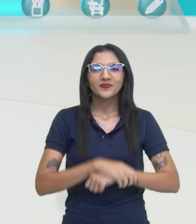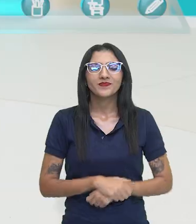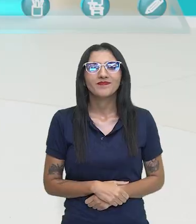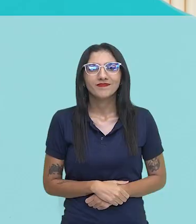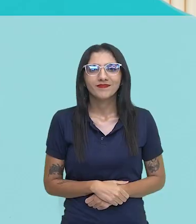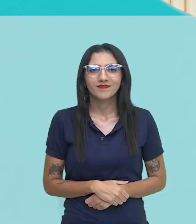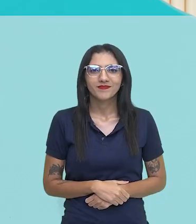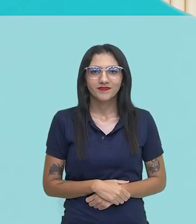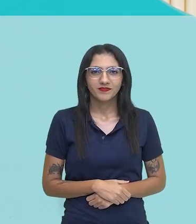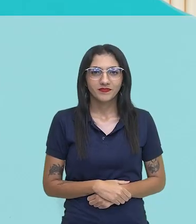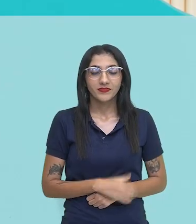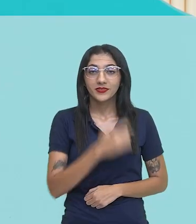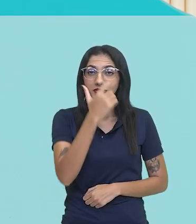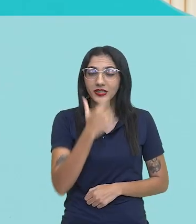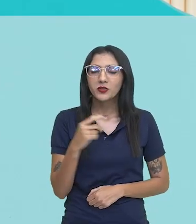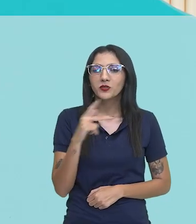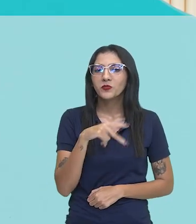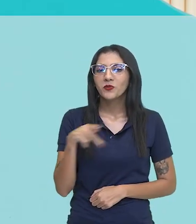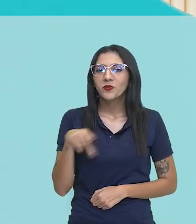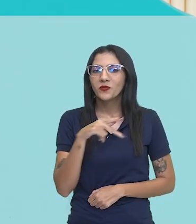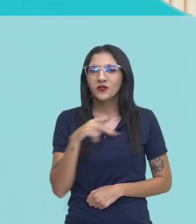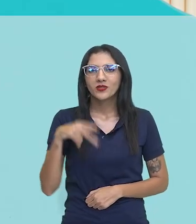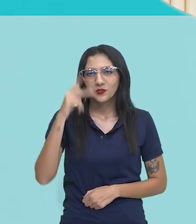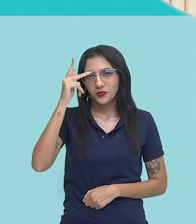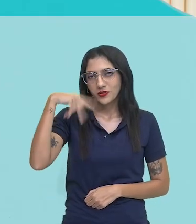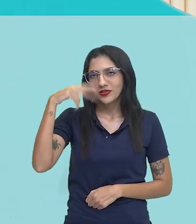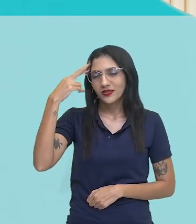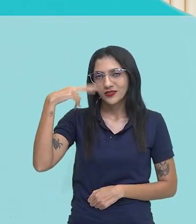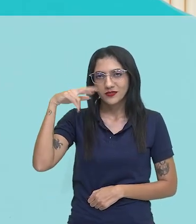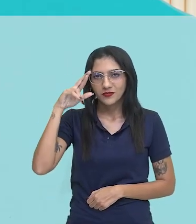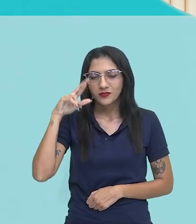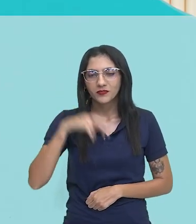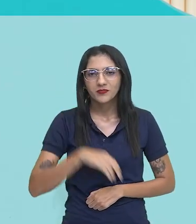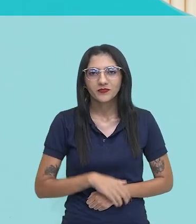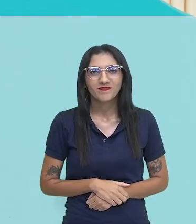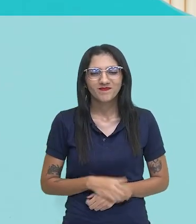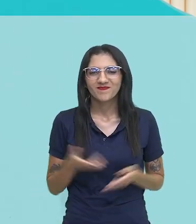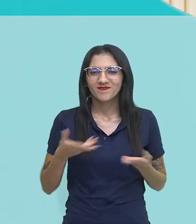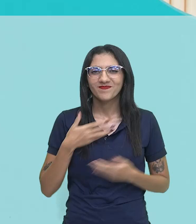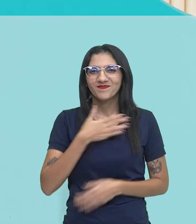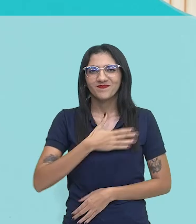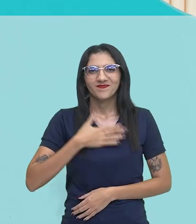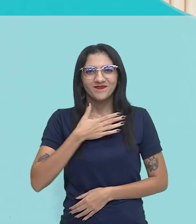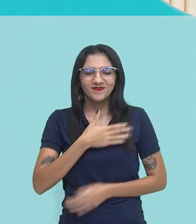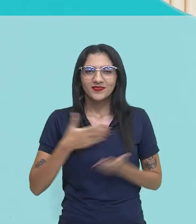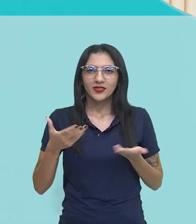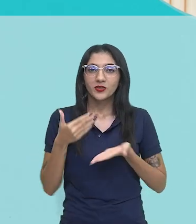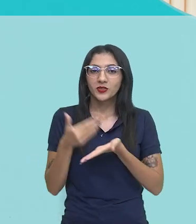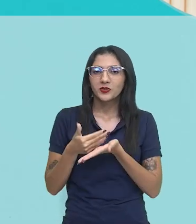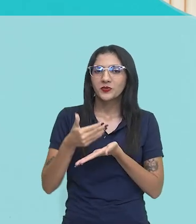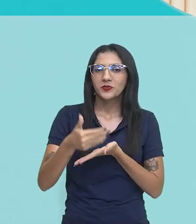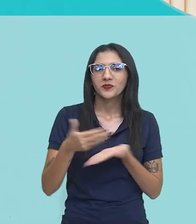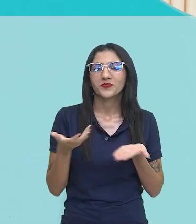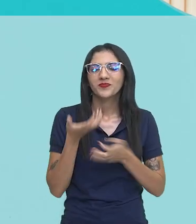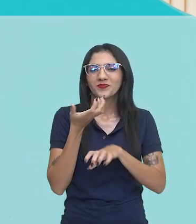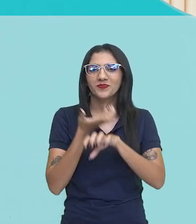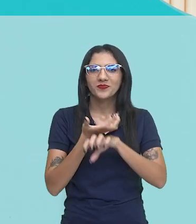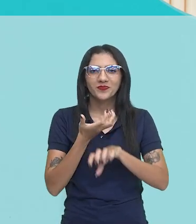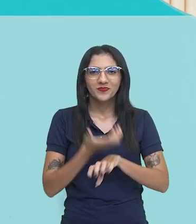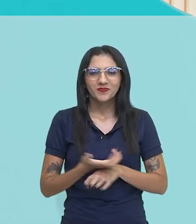Física. Eu sou o professor Kim Raoni e é um prazer imenso estarmos iniciando esta